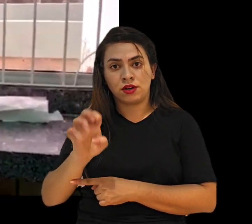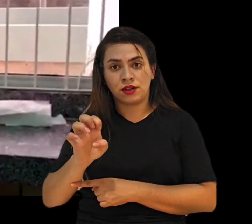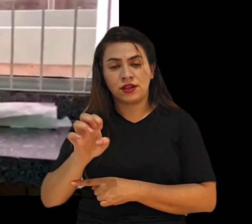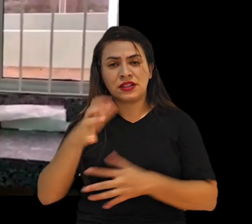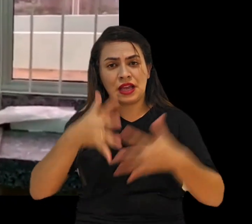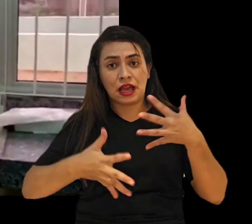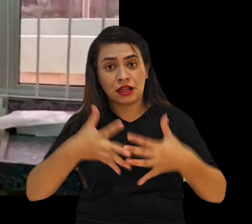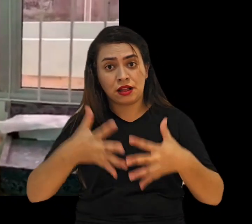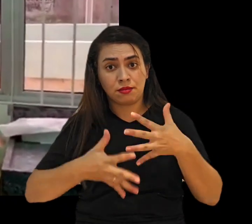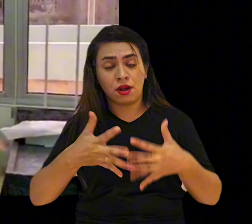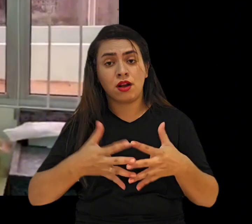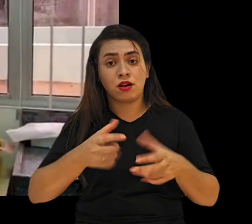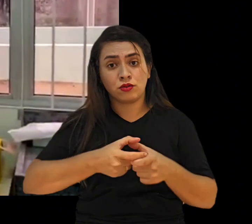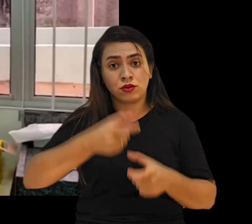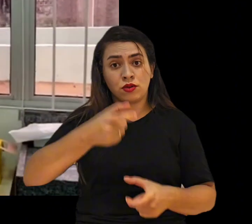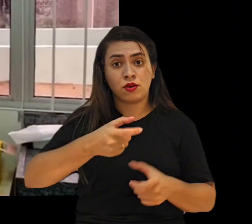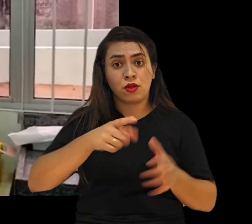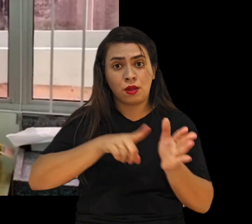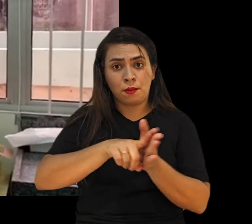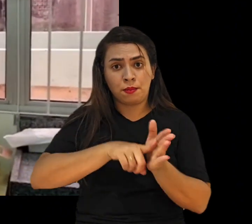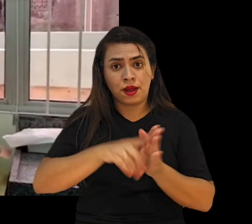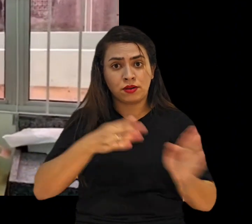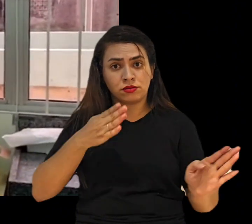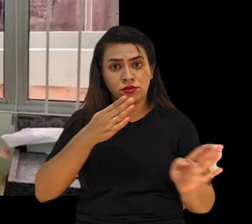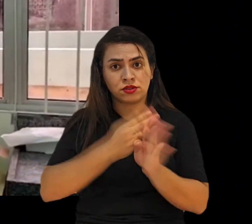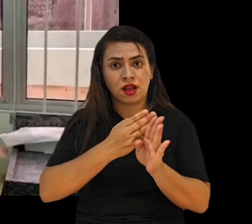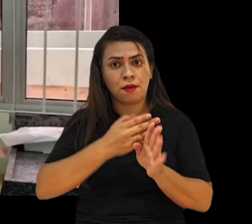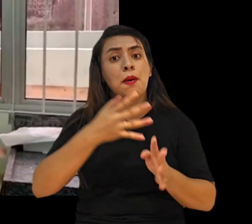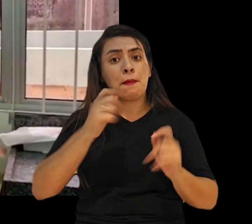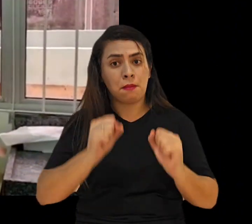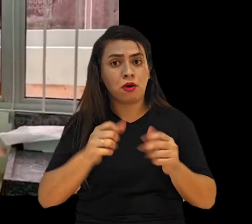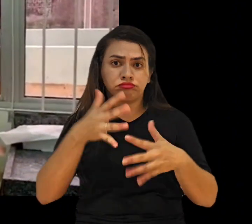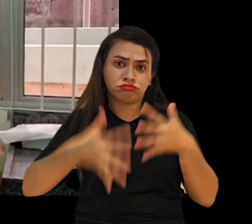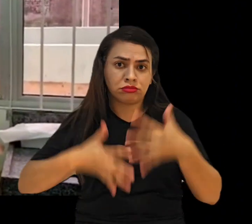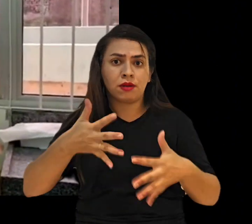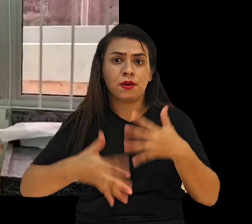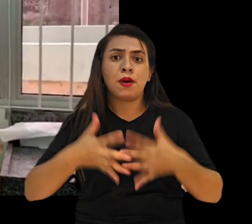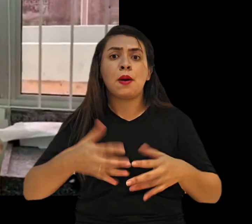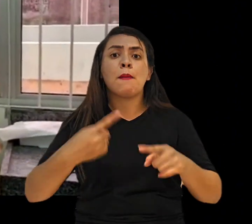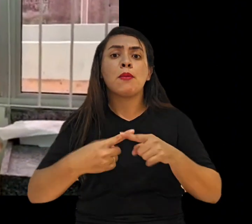gente coleta tubo de citrato de sódio a